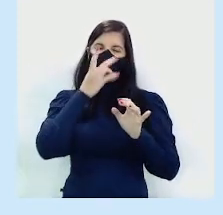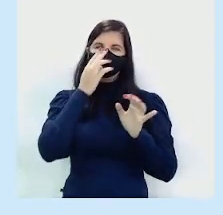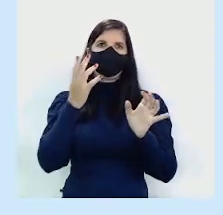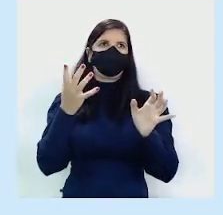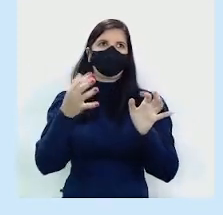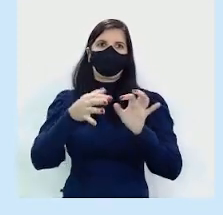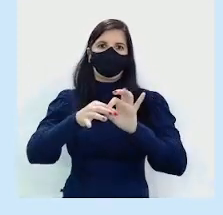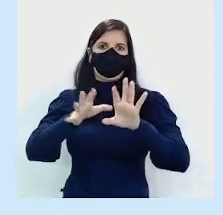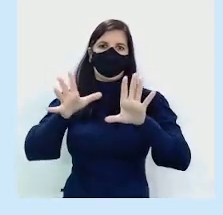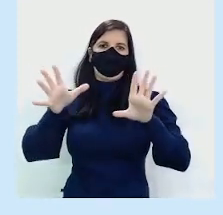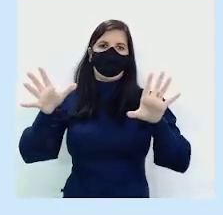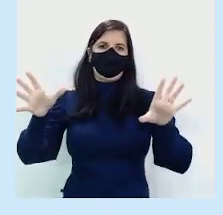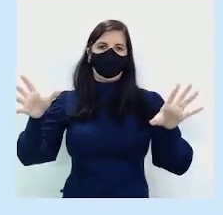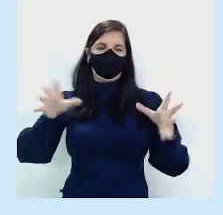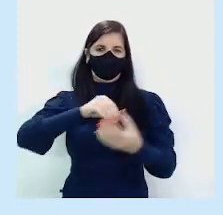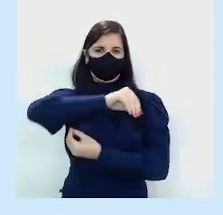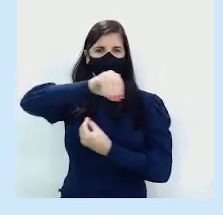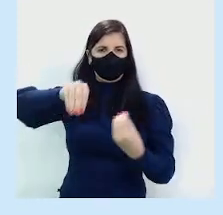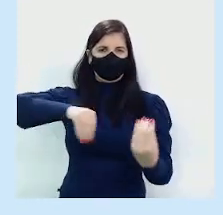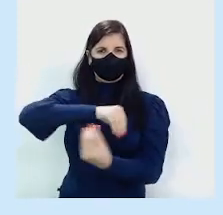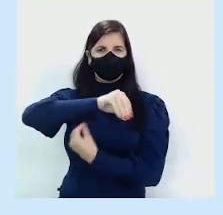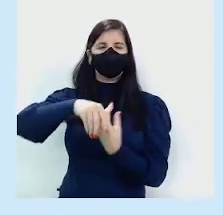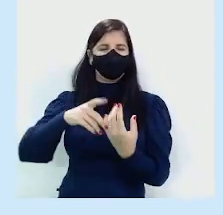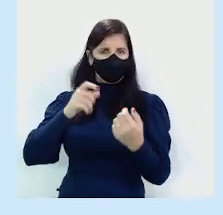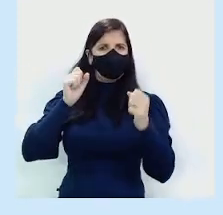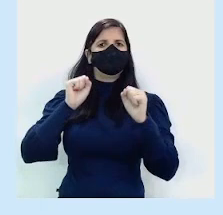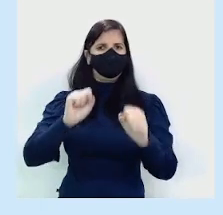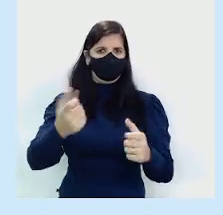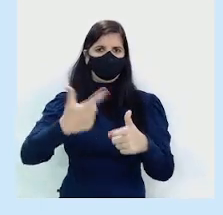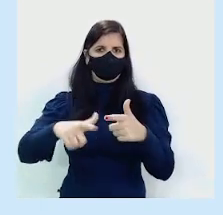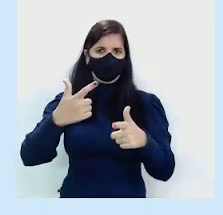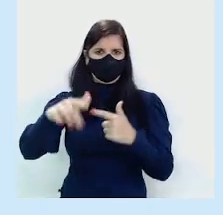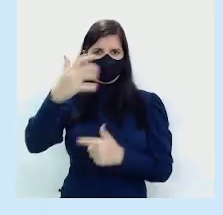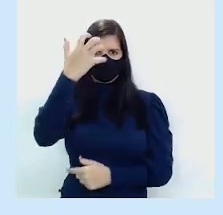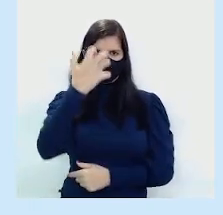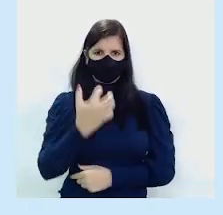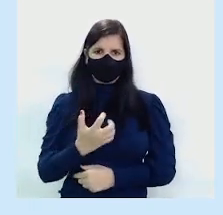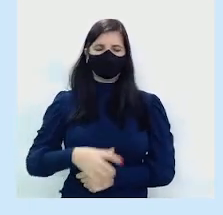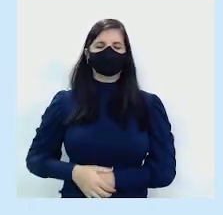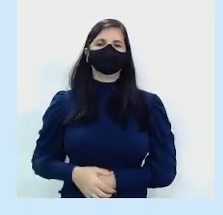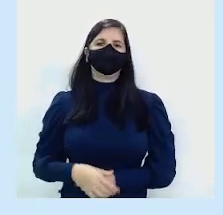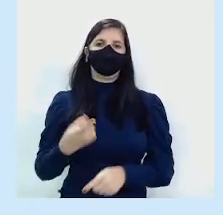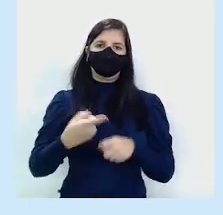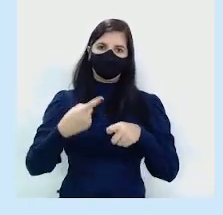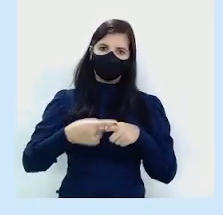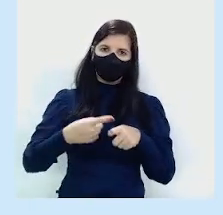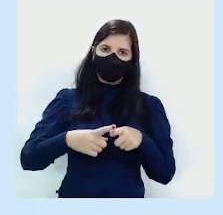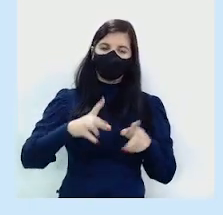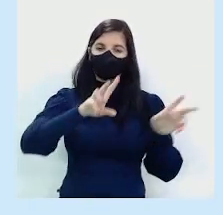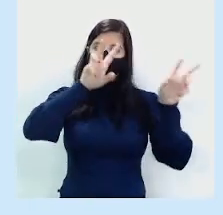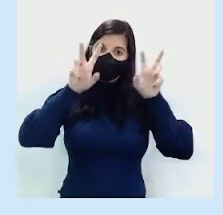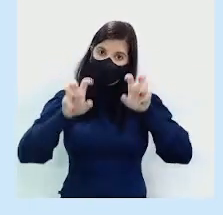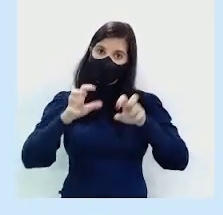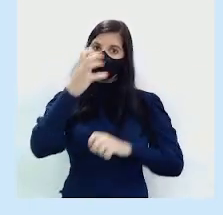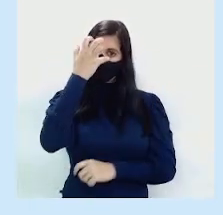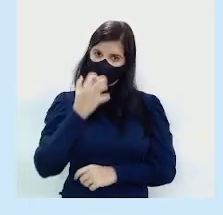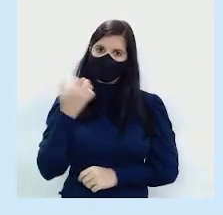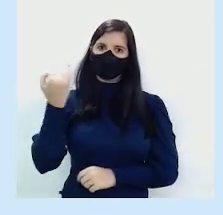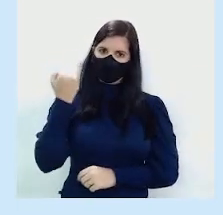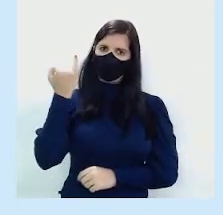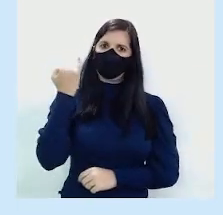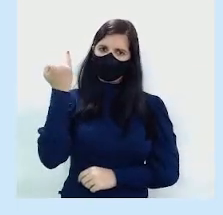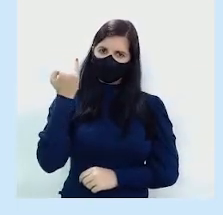solta, isso pode causar um problema muito sério, pessoal. Por quê? Porque a gente está tratando de um tema sério, um